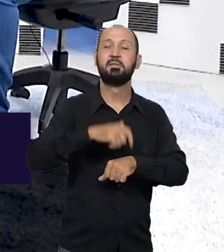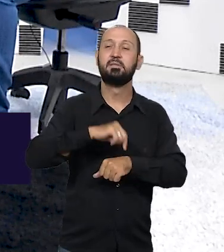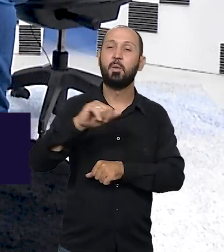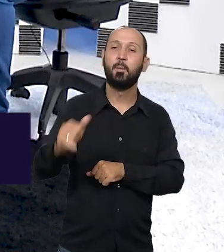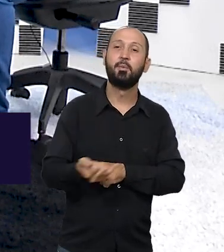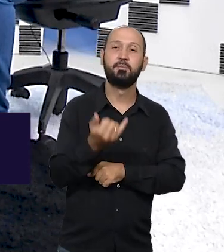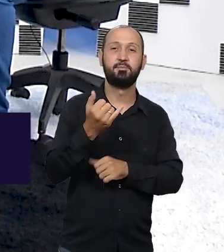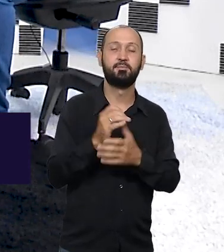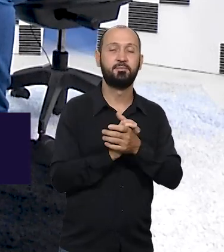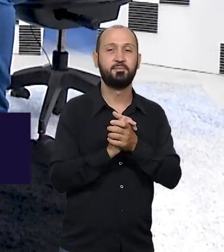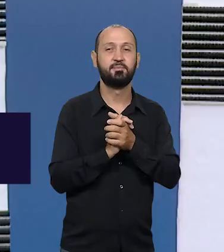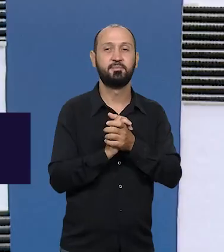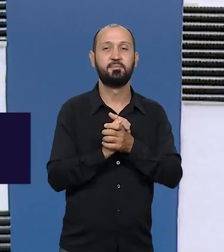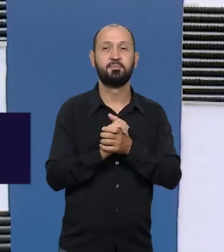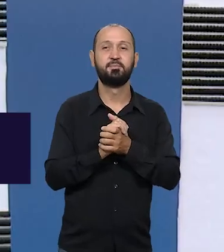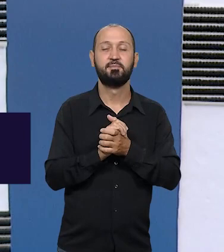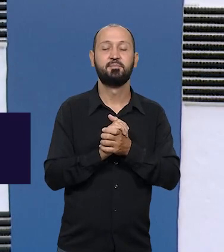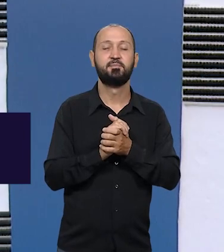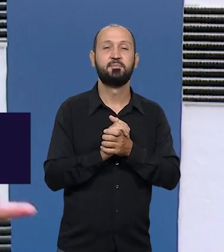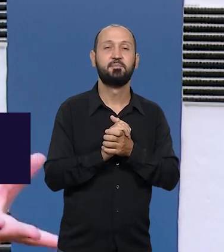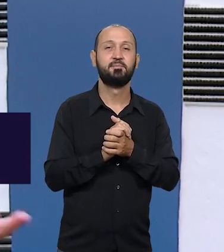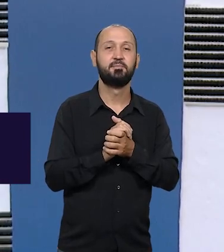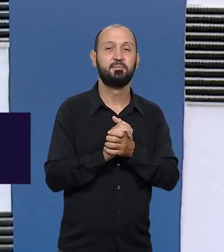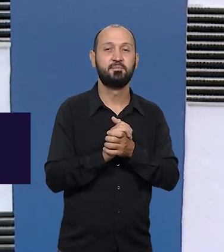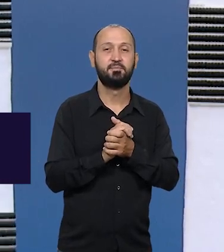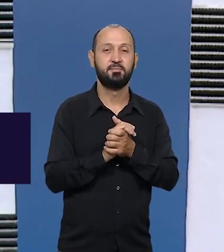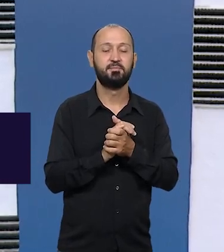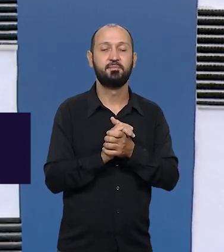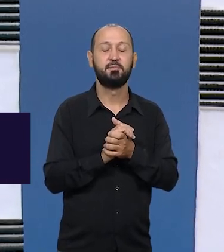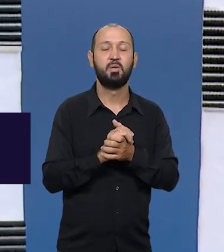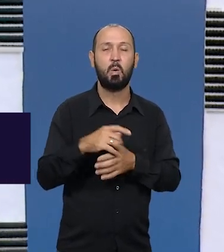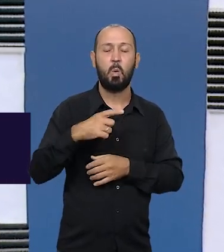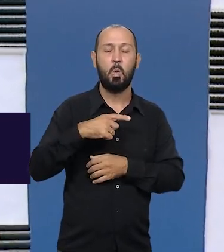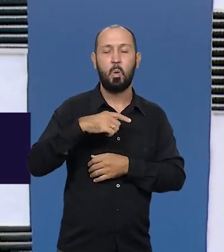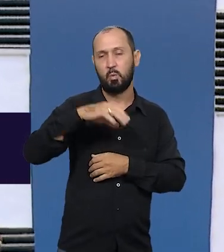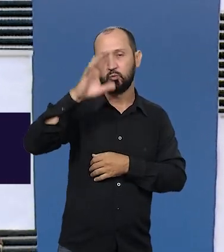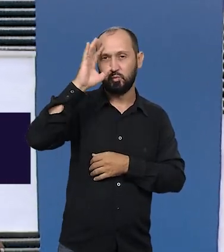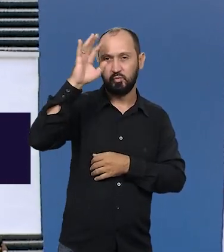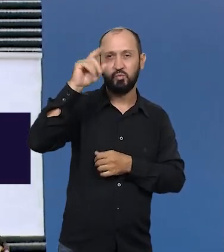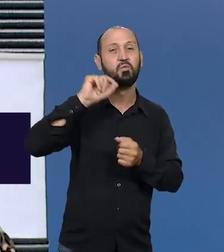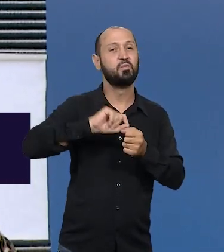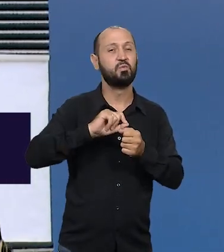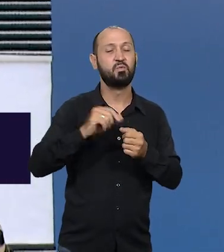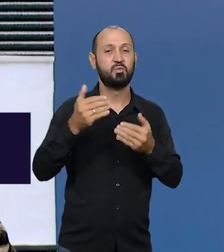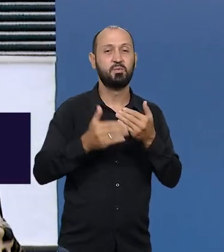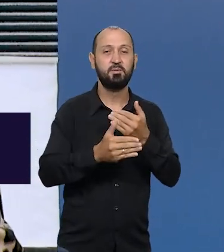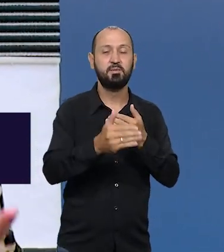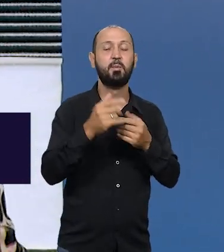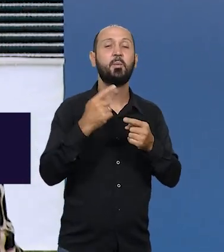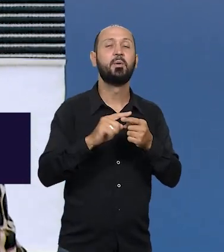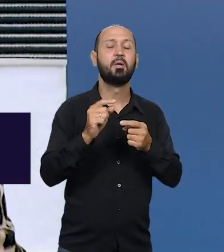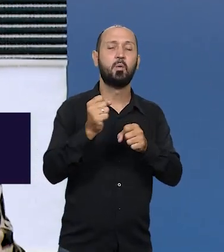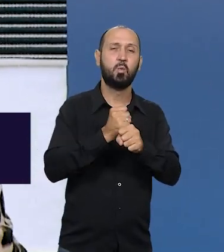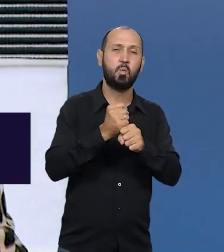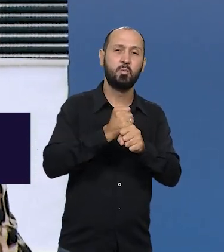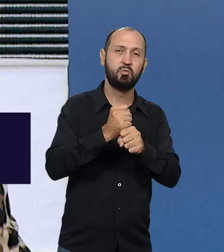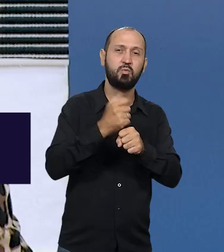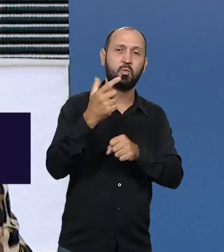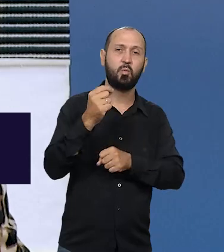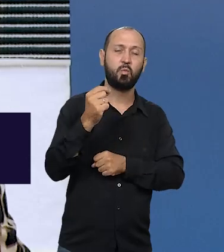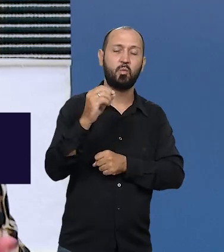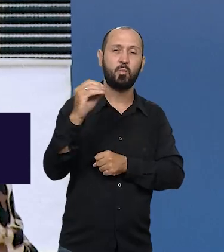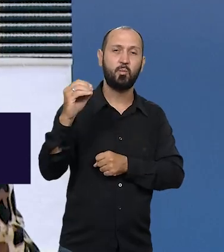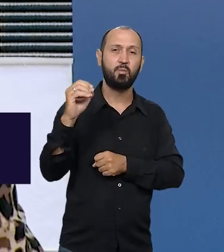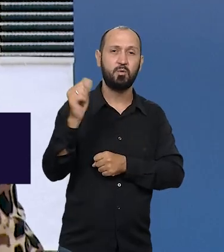estar nesse espaço falando sobre um sonho realizado hoje, né? Porque desde 2001 eu trabalho